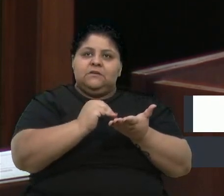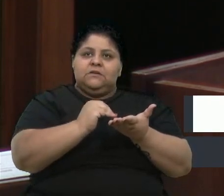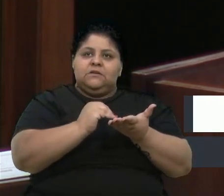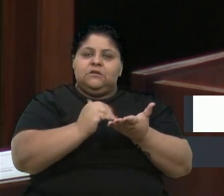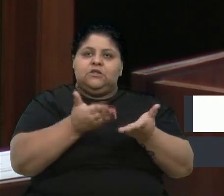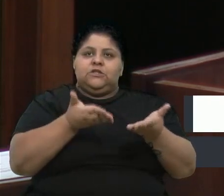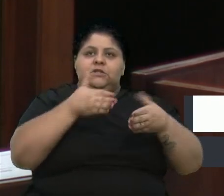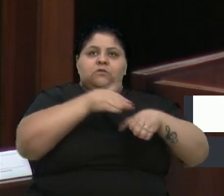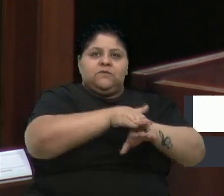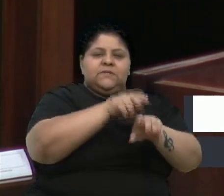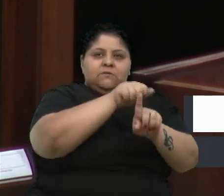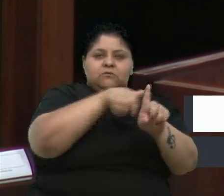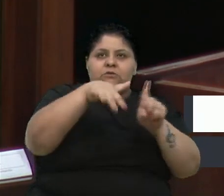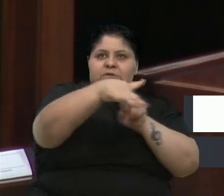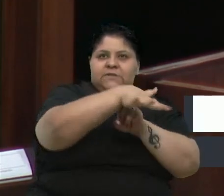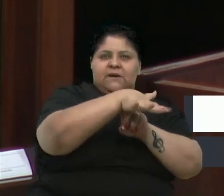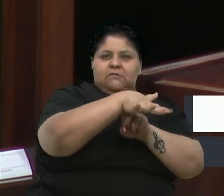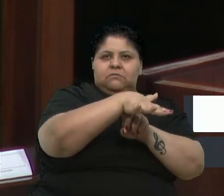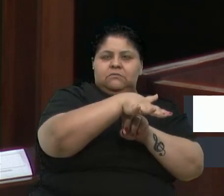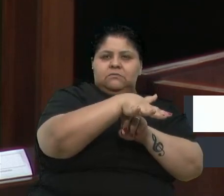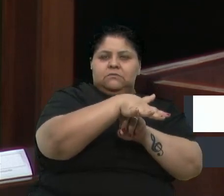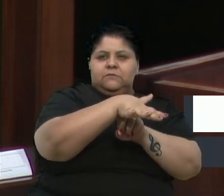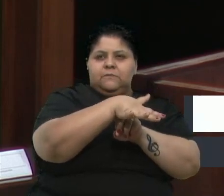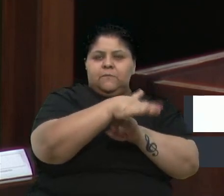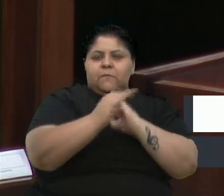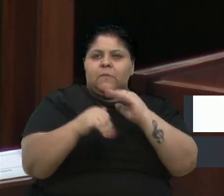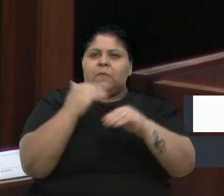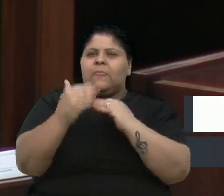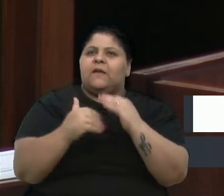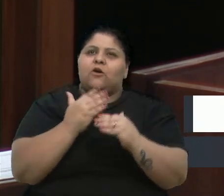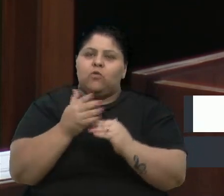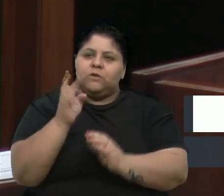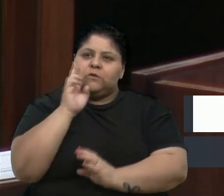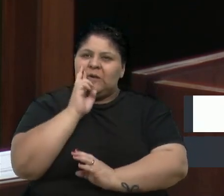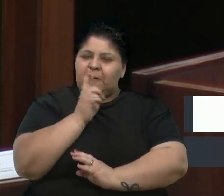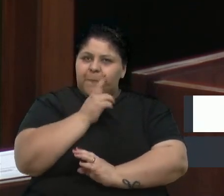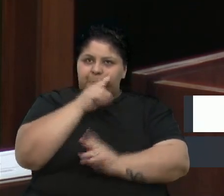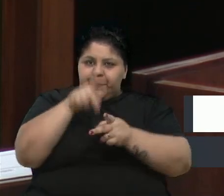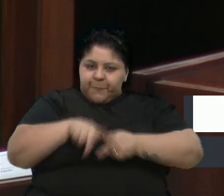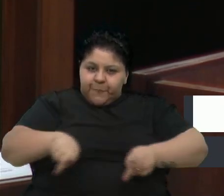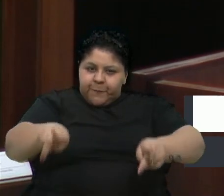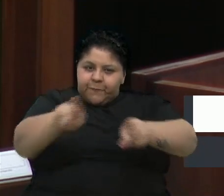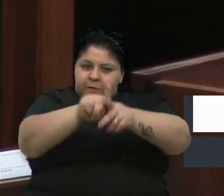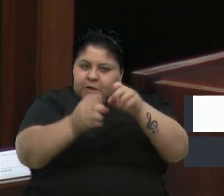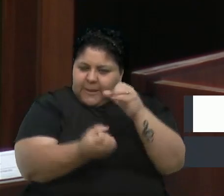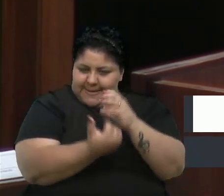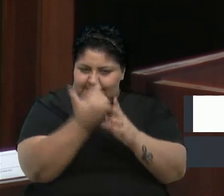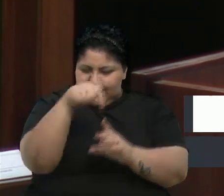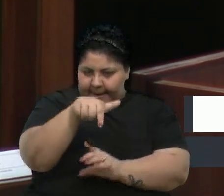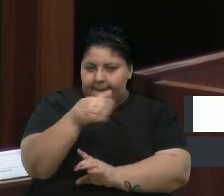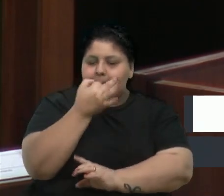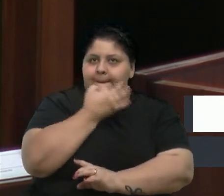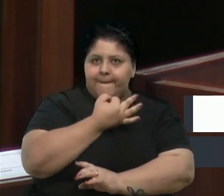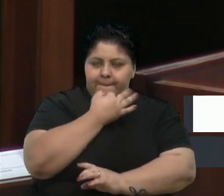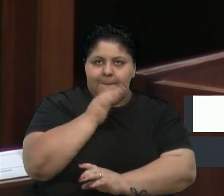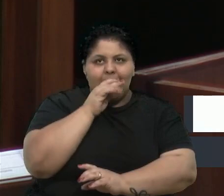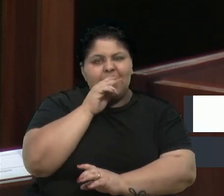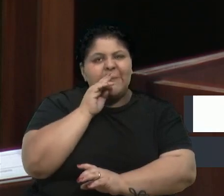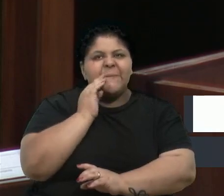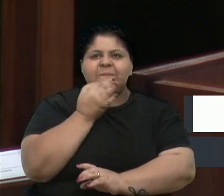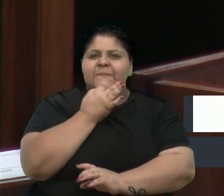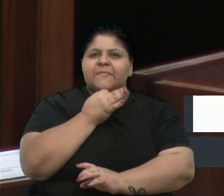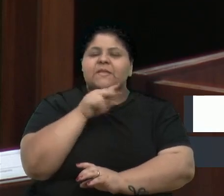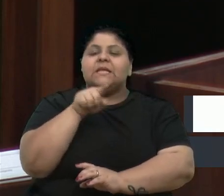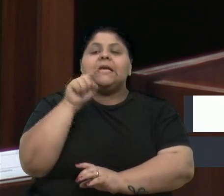lembra. E quando o restaurante popular foi criado na nossa cidade, para